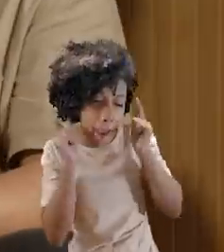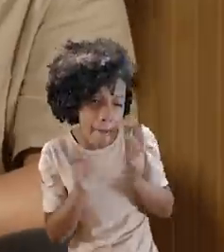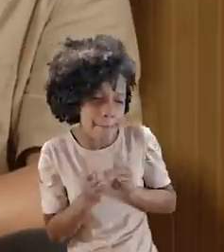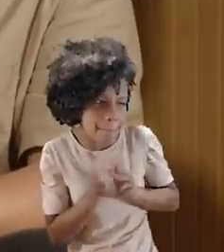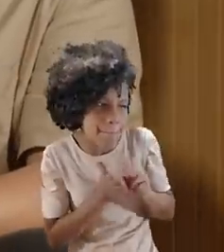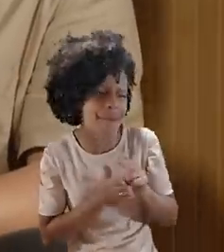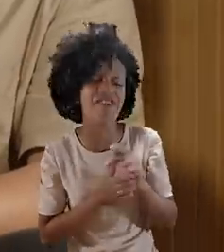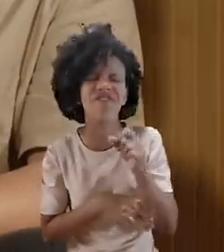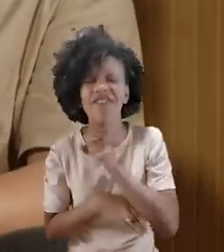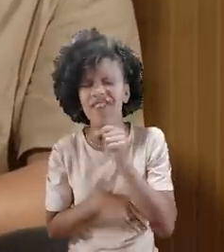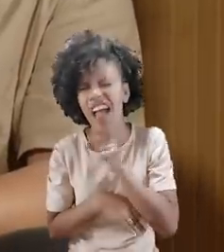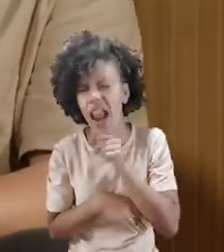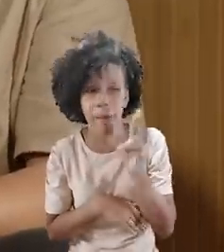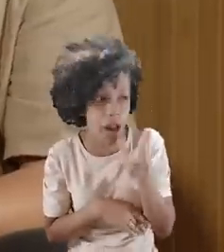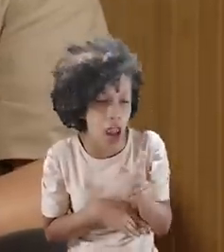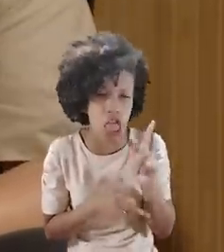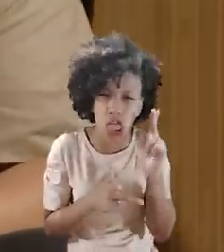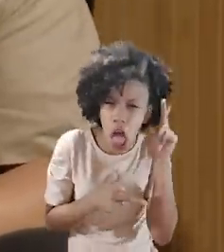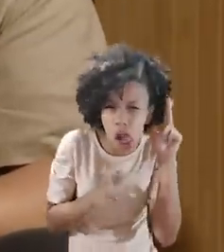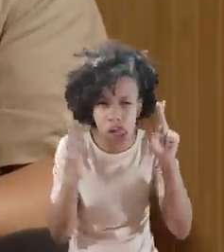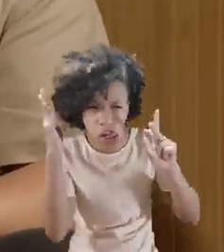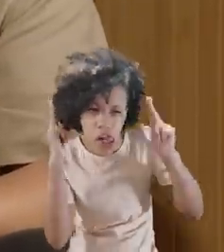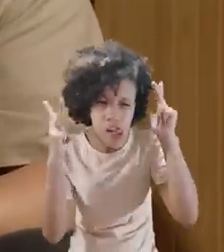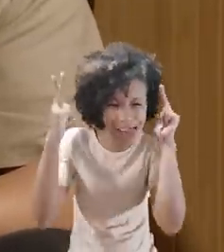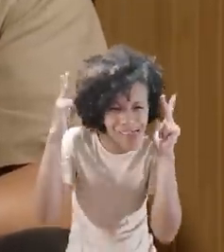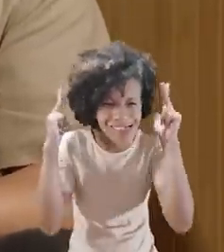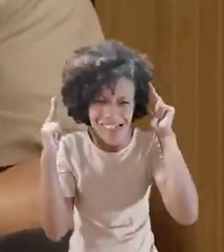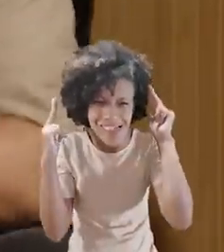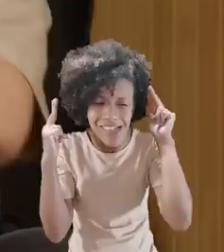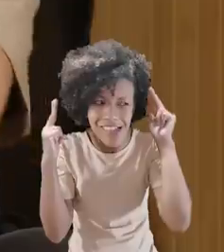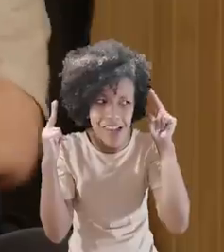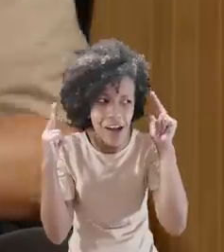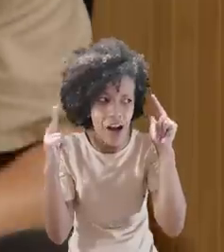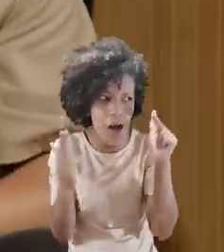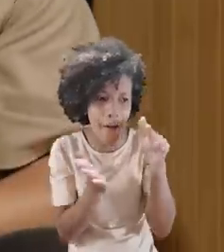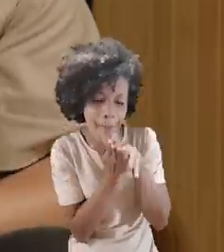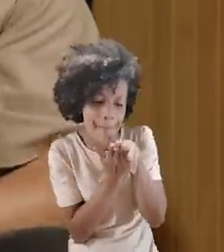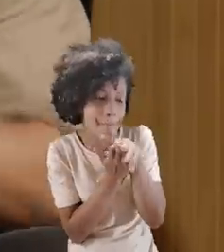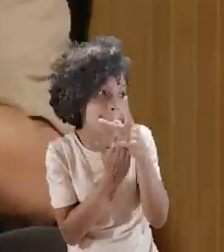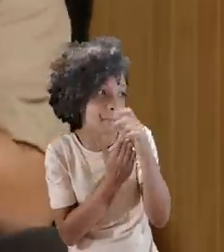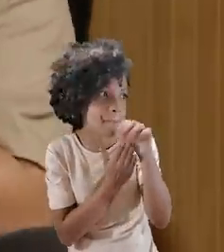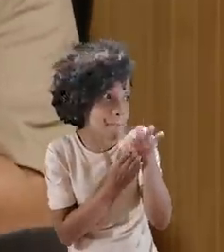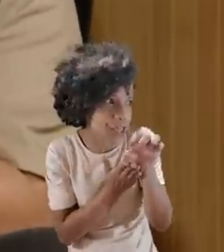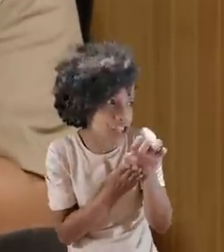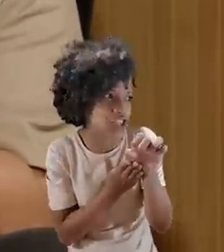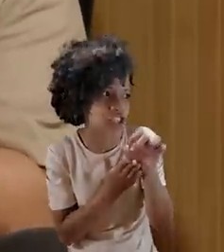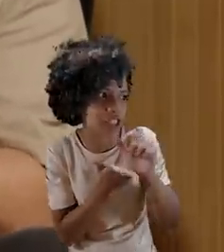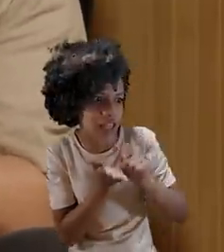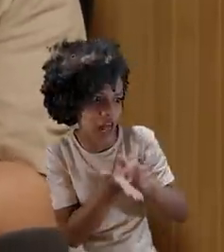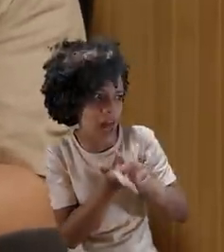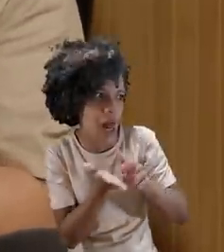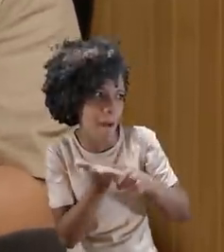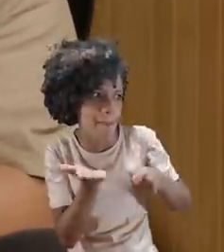para eu comecei pa para tirar um pouquinho mais aqui te dou uma pet caiu o pente da máquina